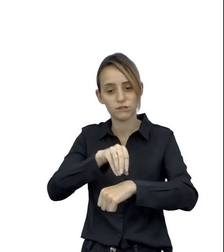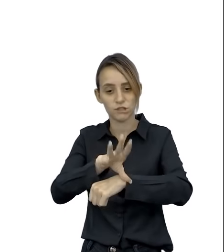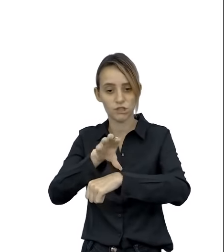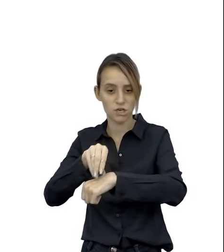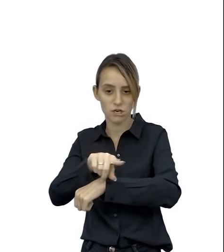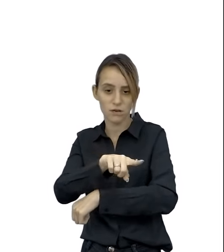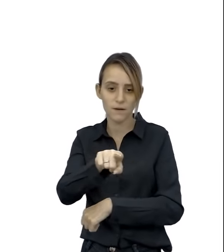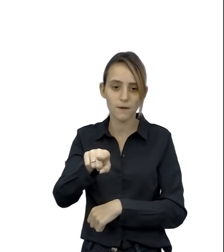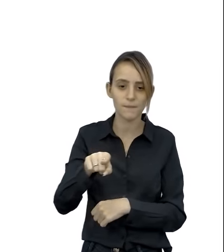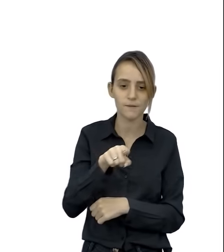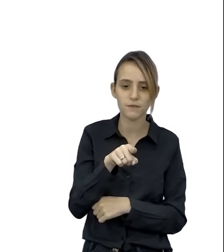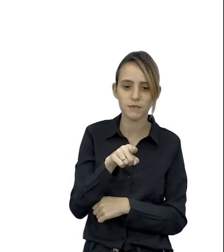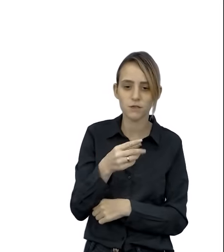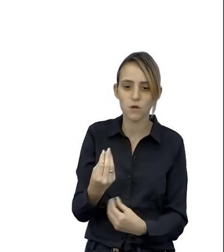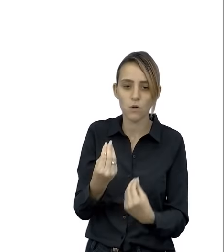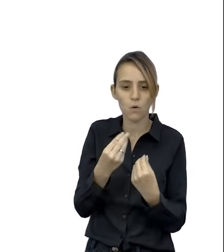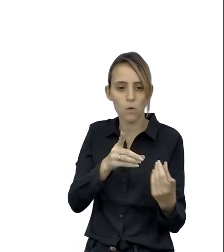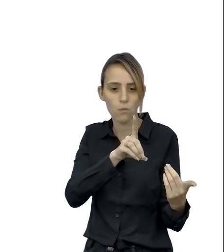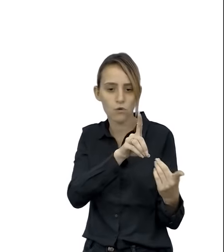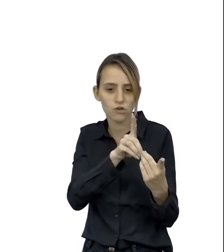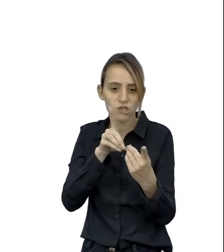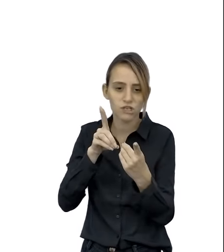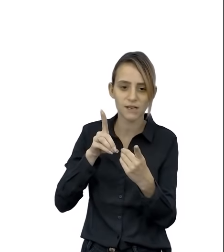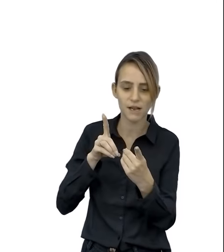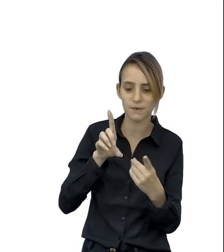aprofundamento da sequência didática 2.